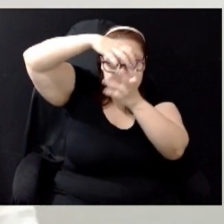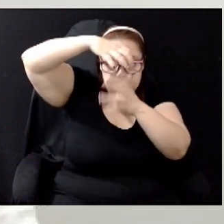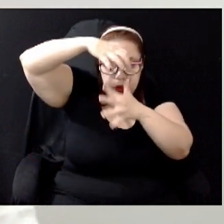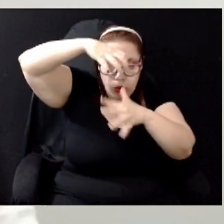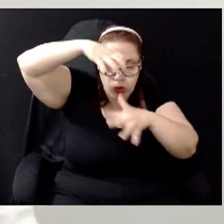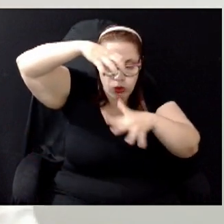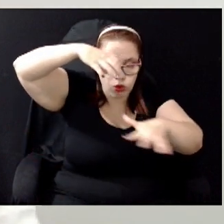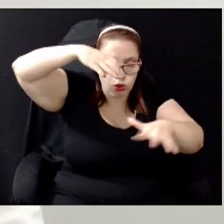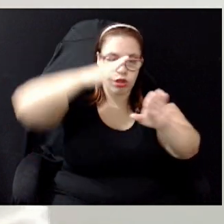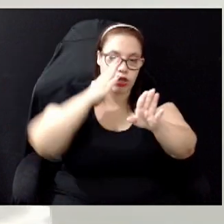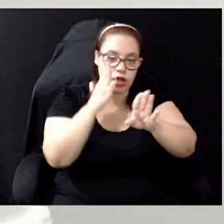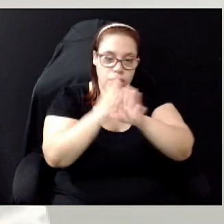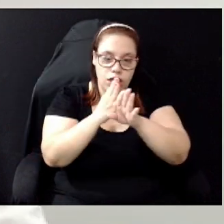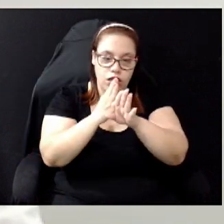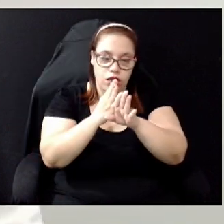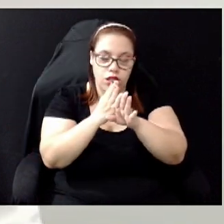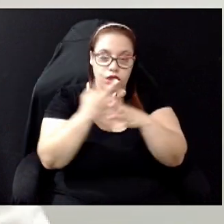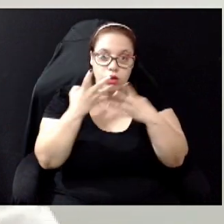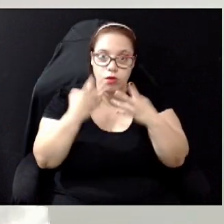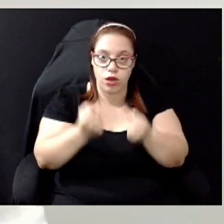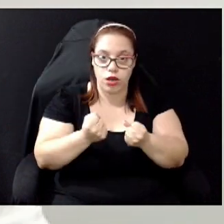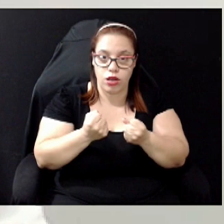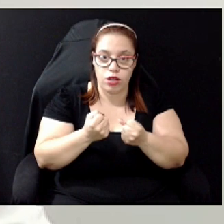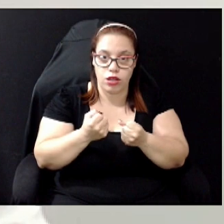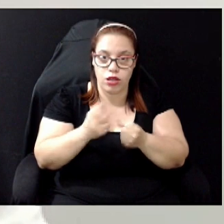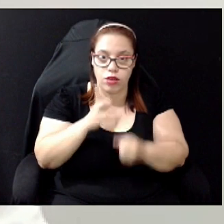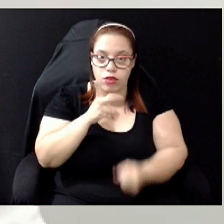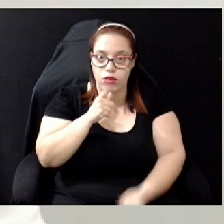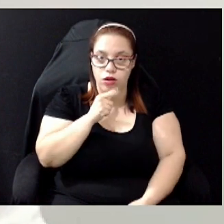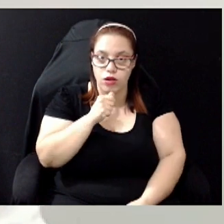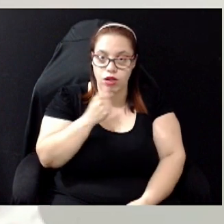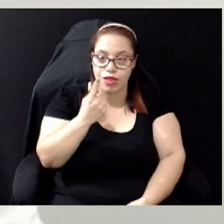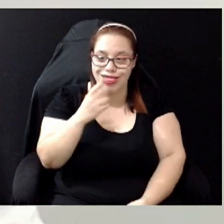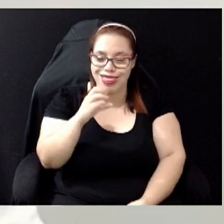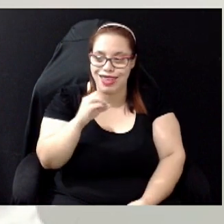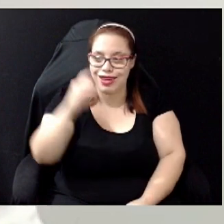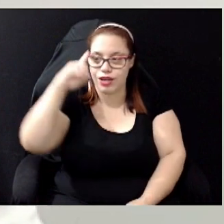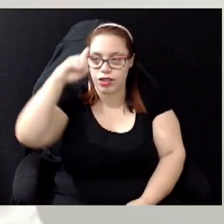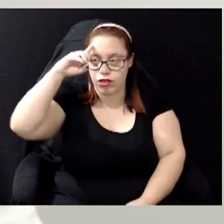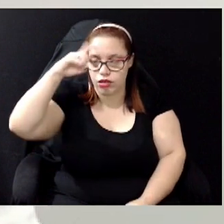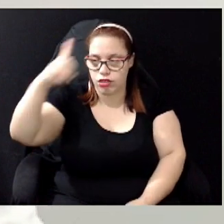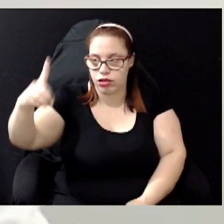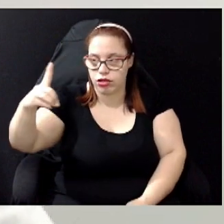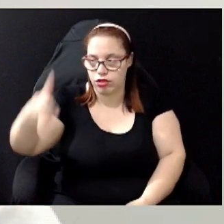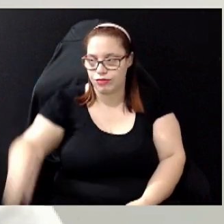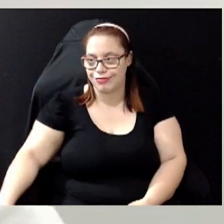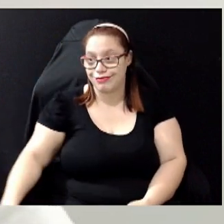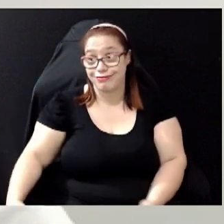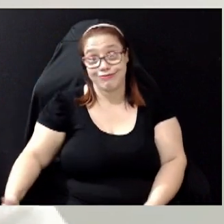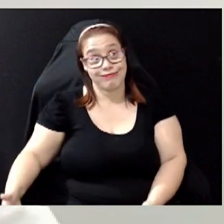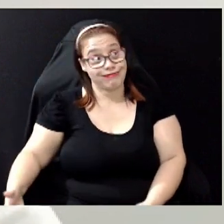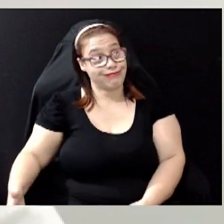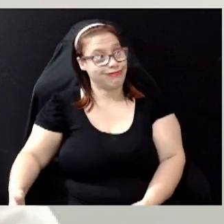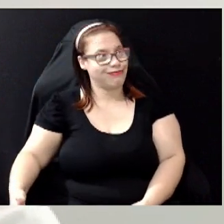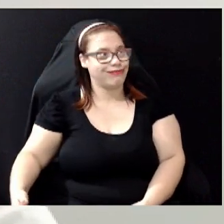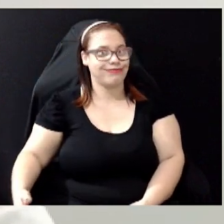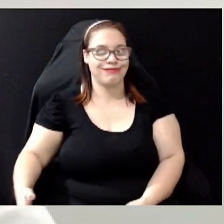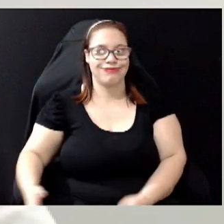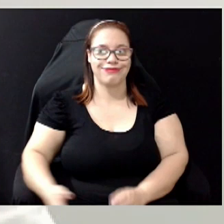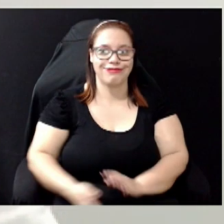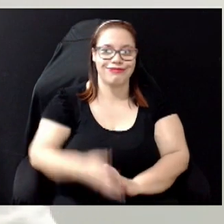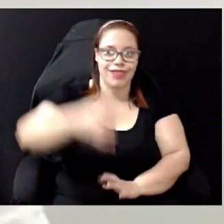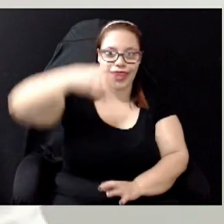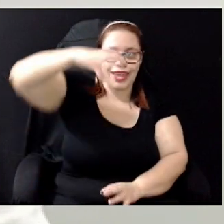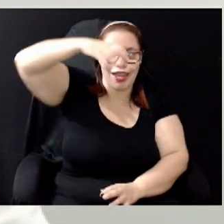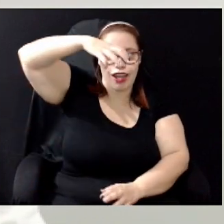sistema Cantareira e chegar até a nossa captação, ela demora 10 dias. 10. Então, não é que nem a